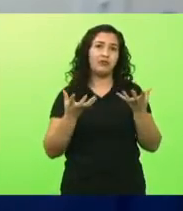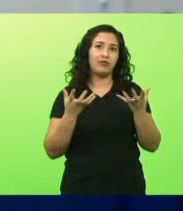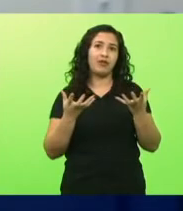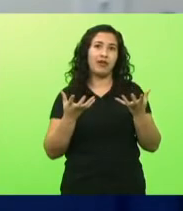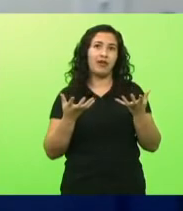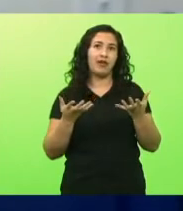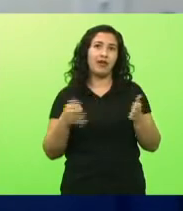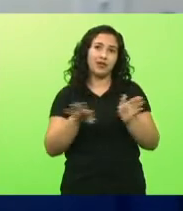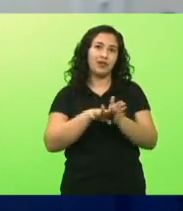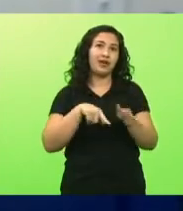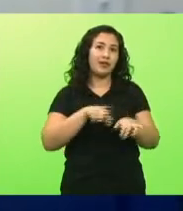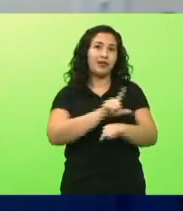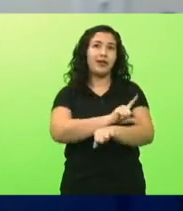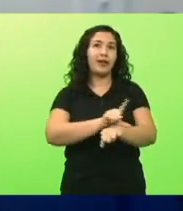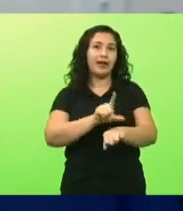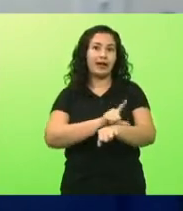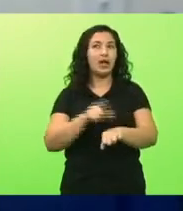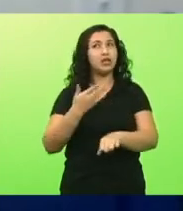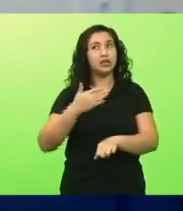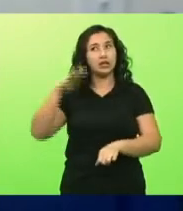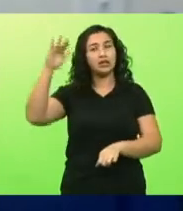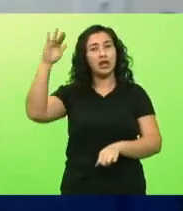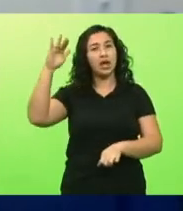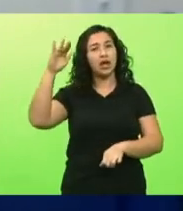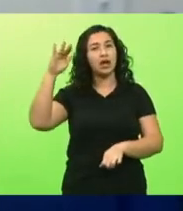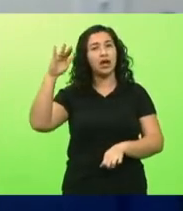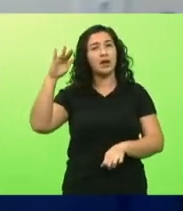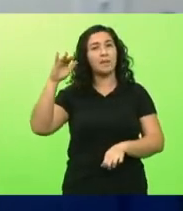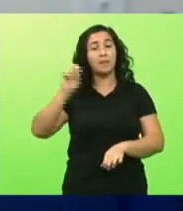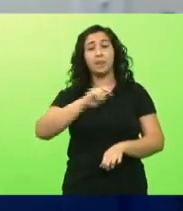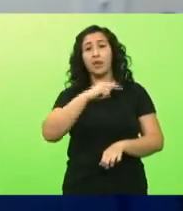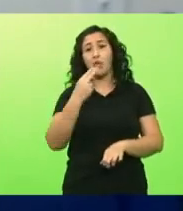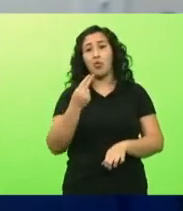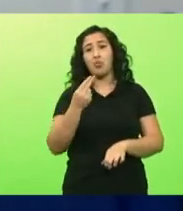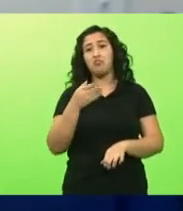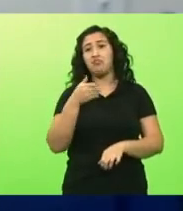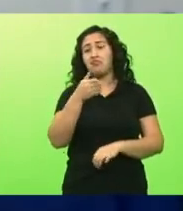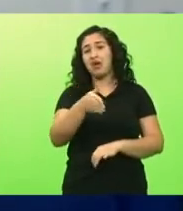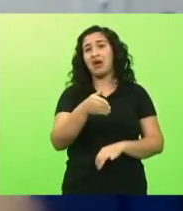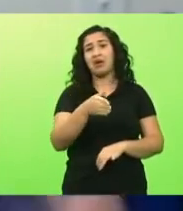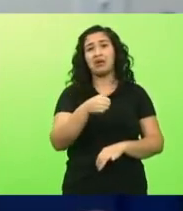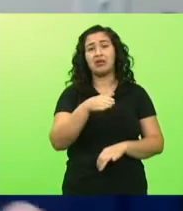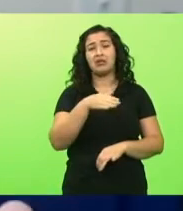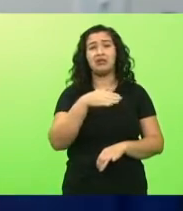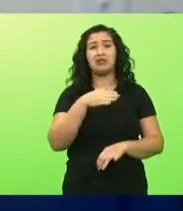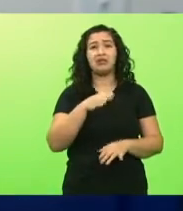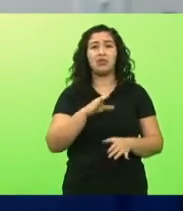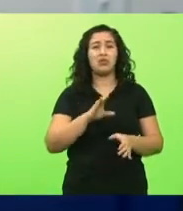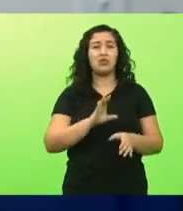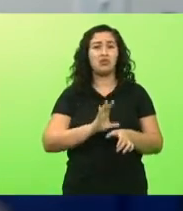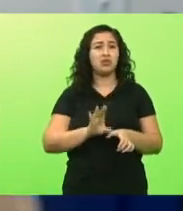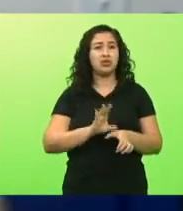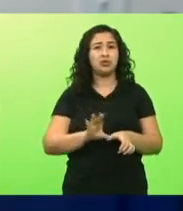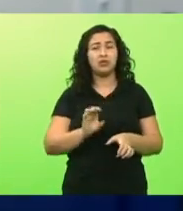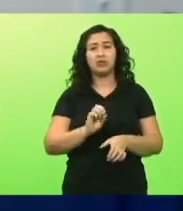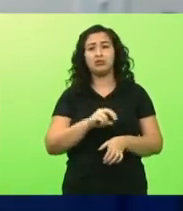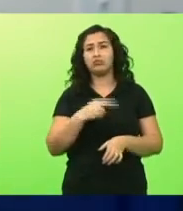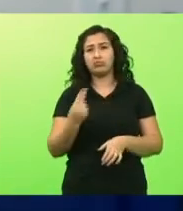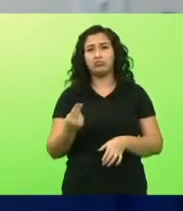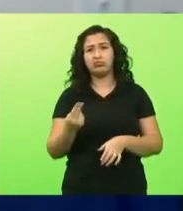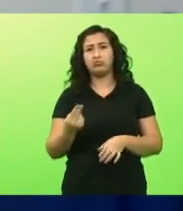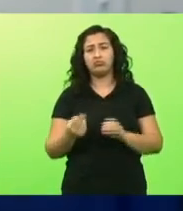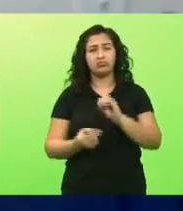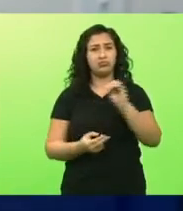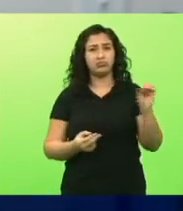Lages, que é a Serra Catarinense, ou que fosse para Curitibanos, deputado Berlanda, ou que fosse para o Oeste, né? Mas que venha